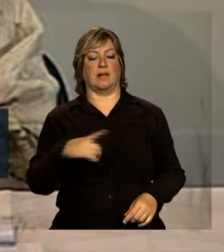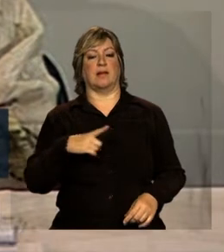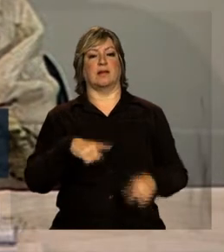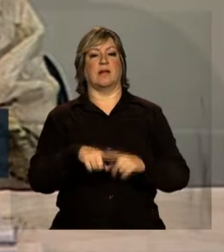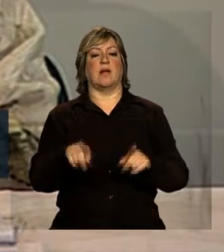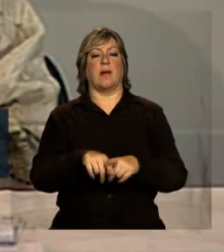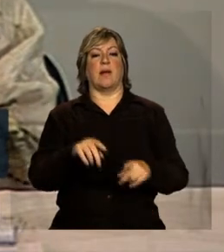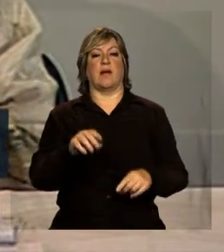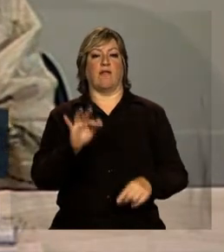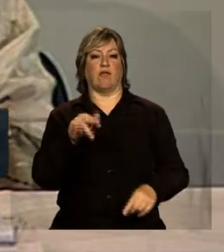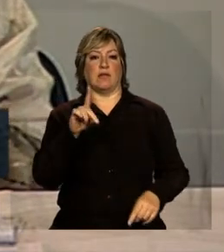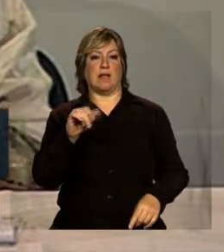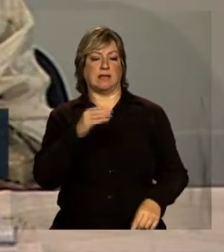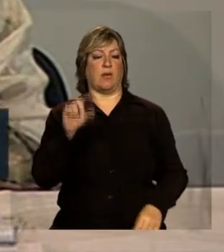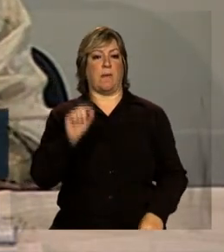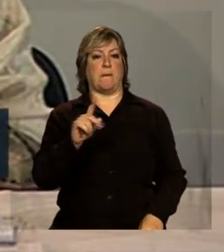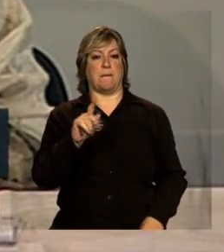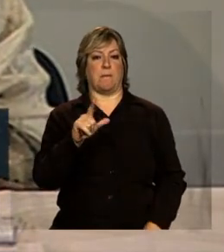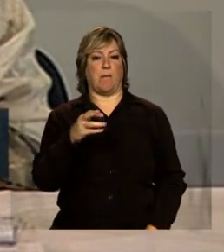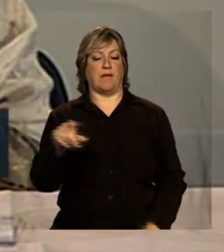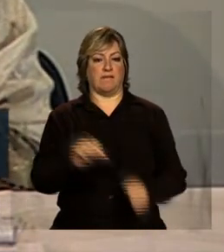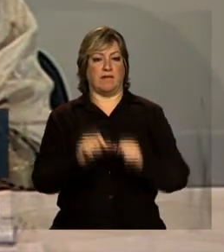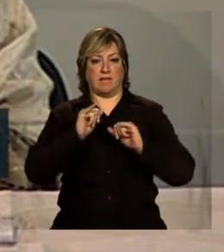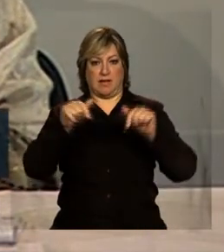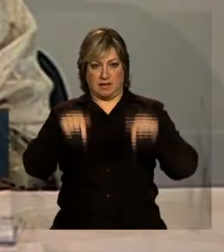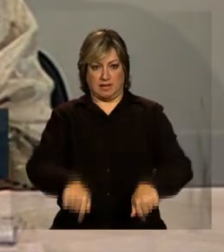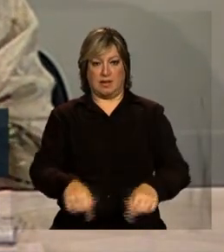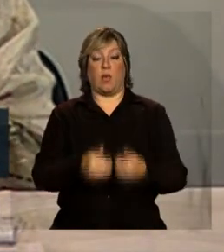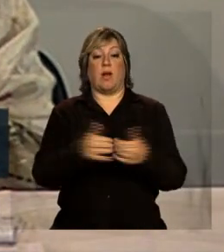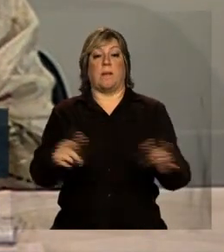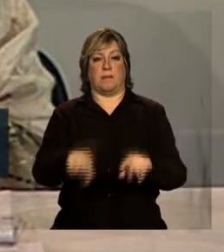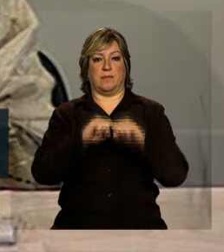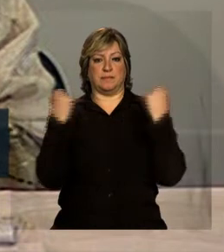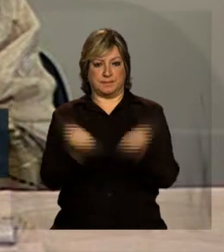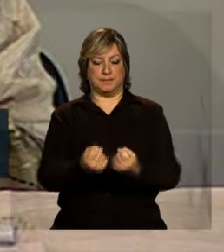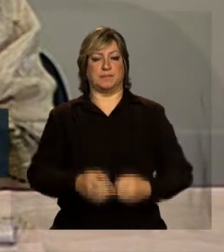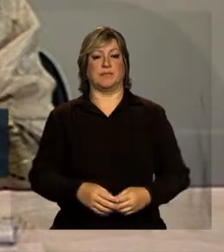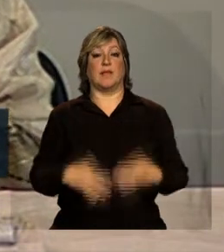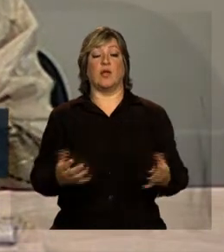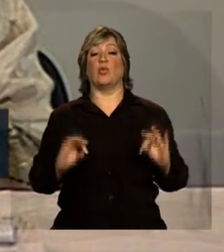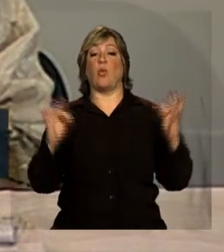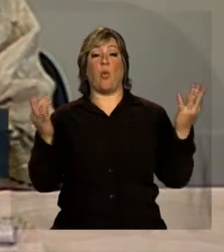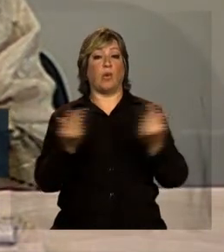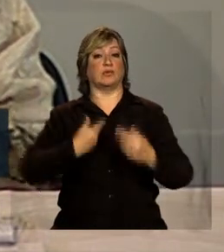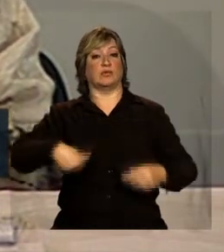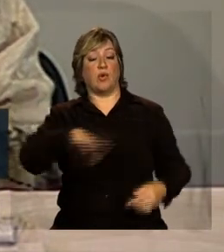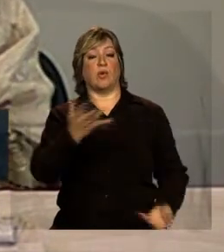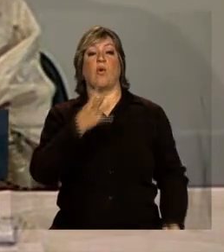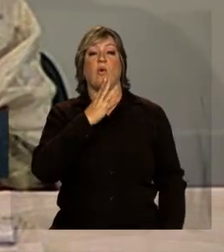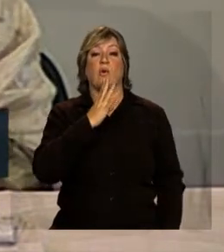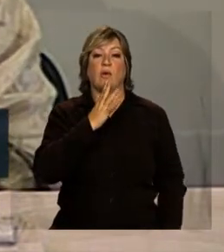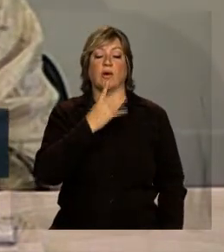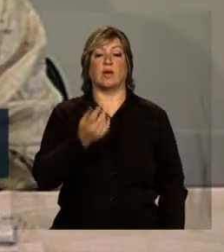Fundação Palmares, aqui na abertura desse seminário. Todos nós que conhecemos,